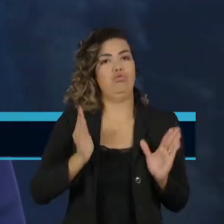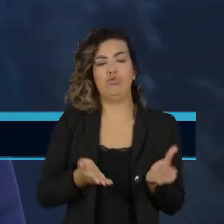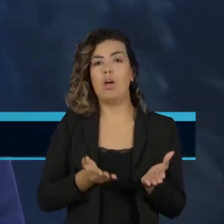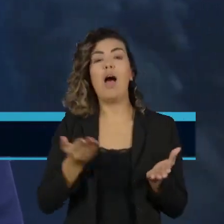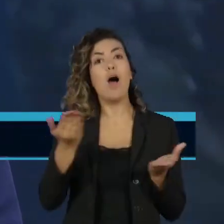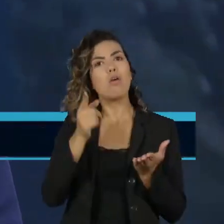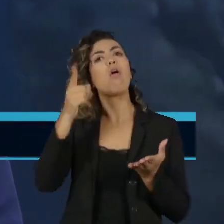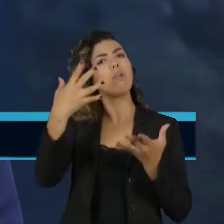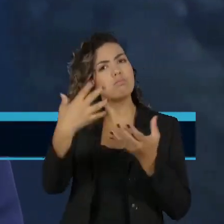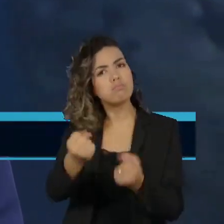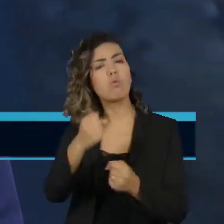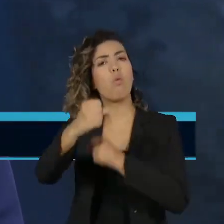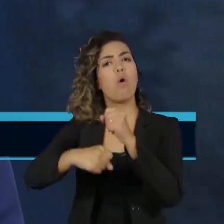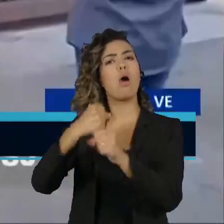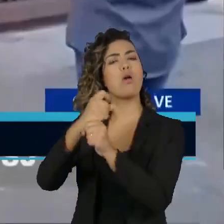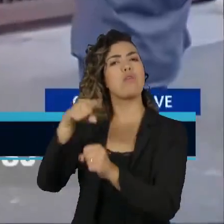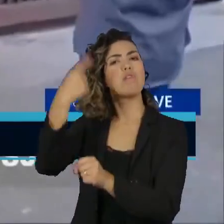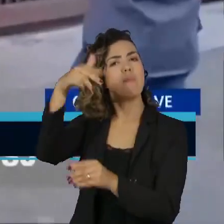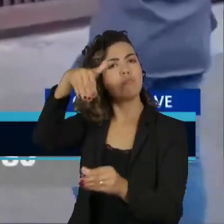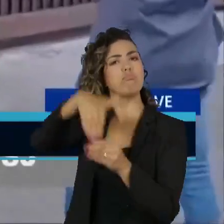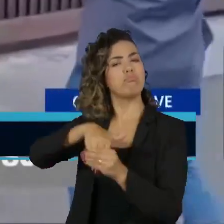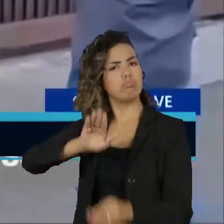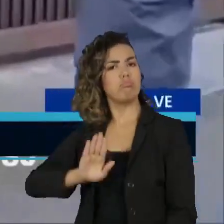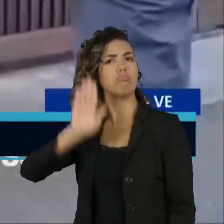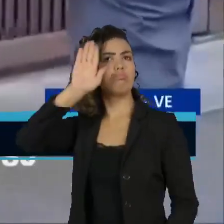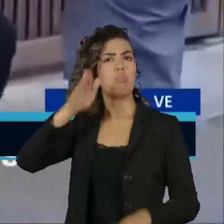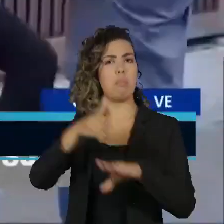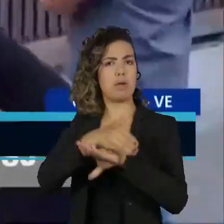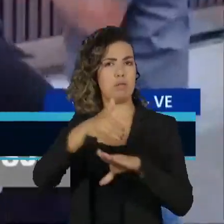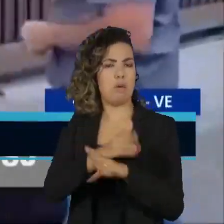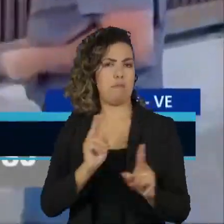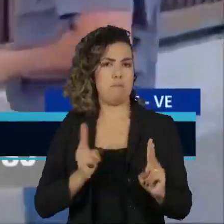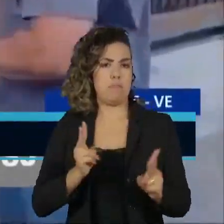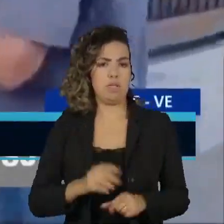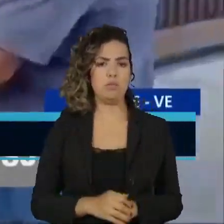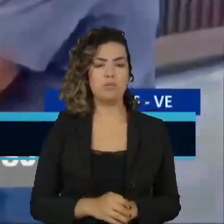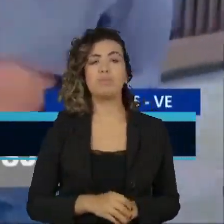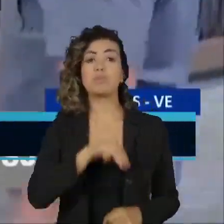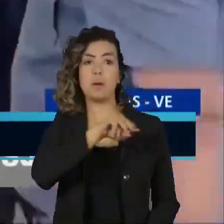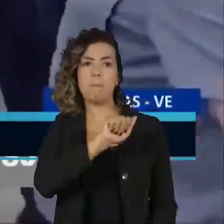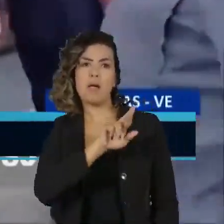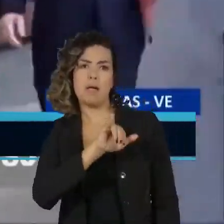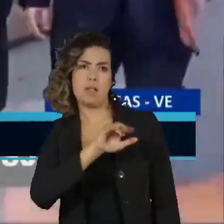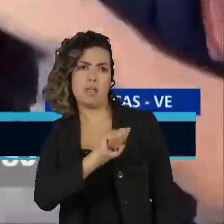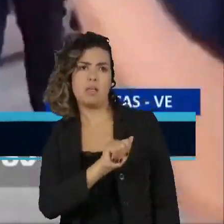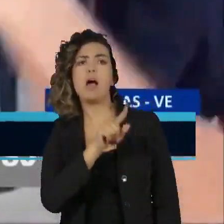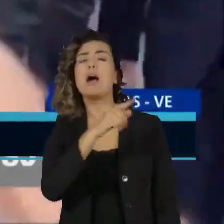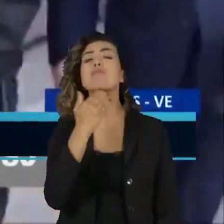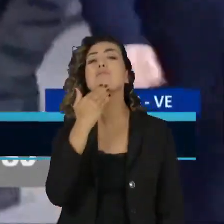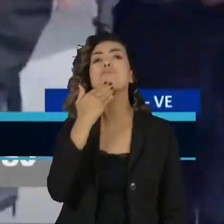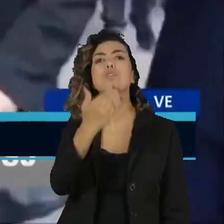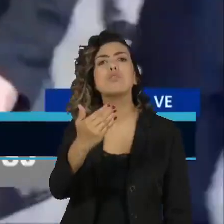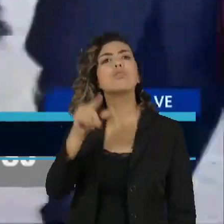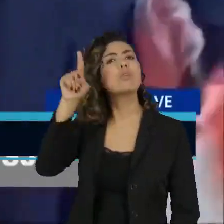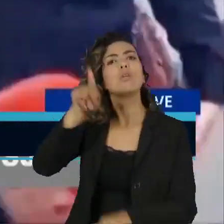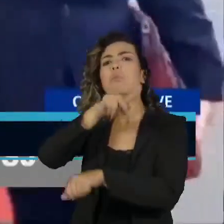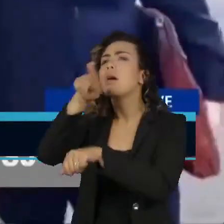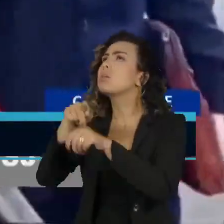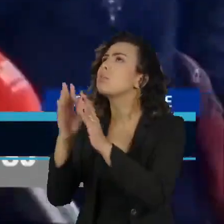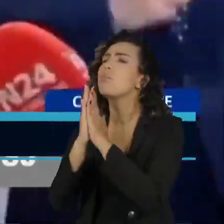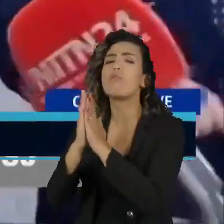eleições presidenciais do ano que vem Maria Corina Machado vai pedir ao Supremo Tribunal de Justiça do país uma revisão da